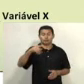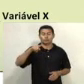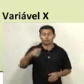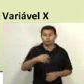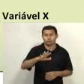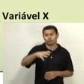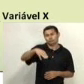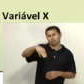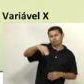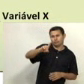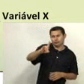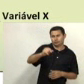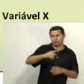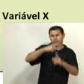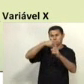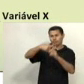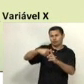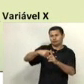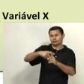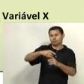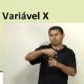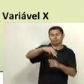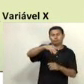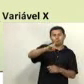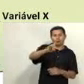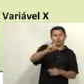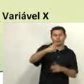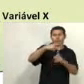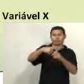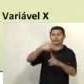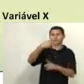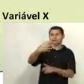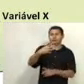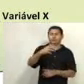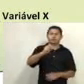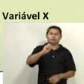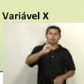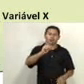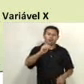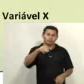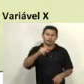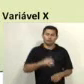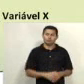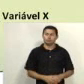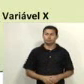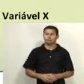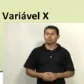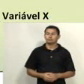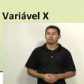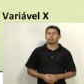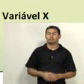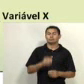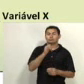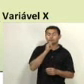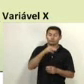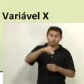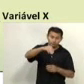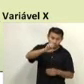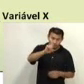Média mais 3 sigma. Média mais 3 sigma. Se eu pegar a